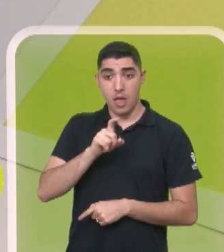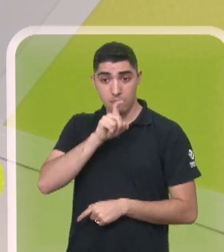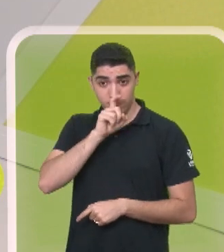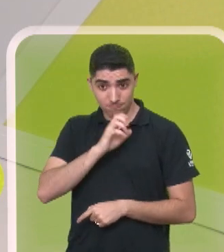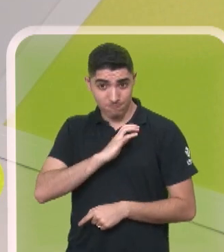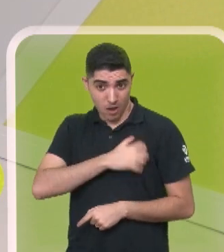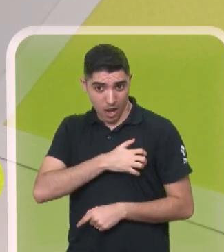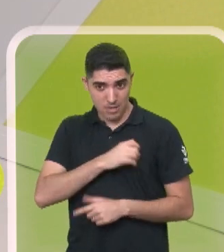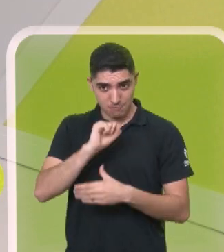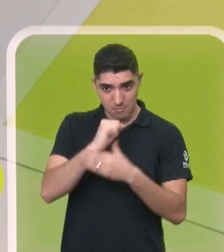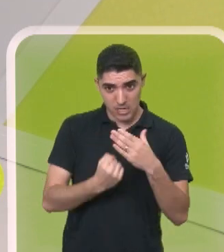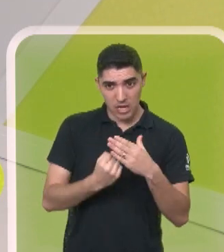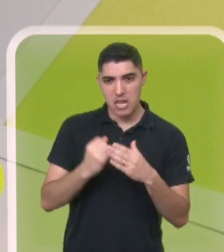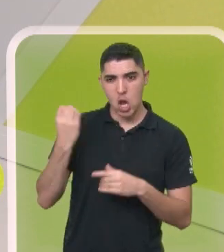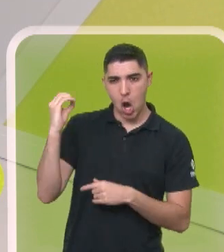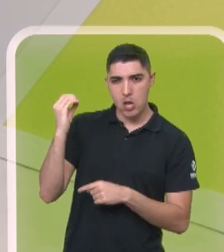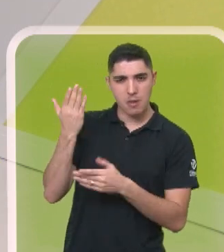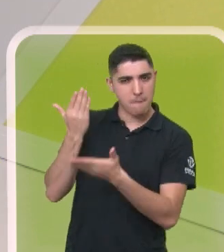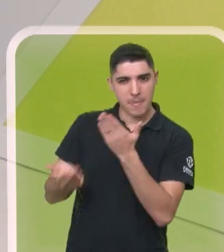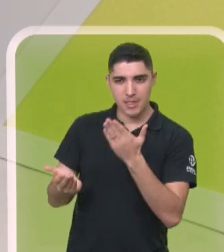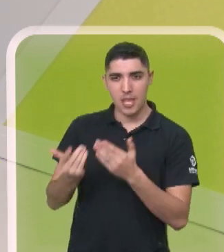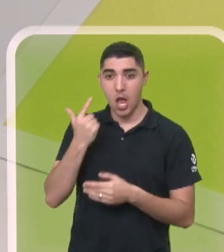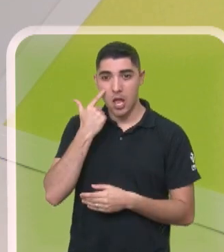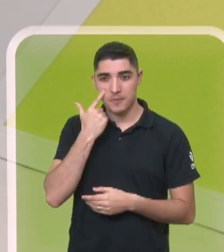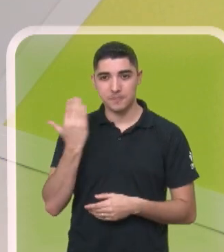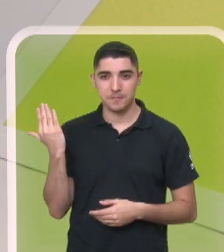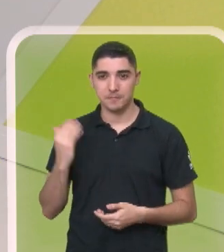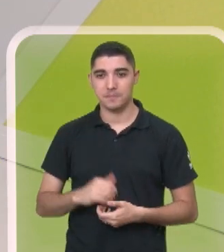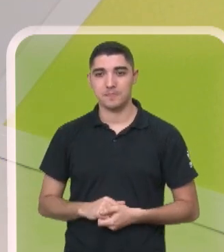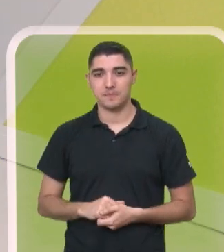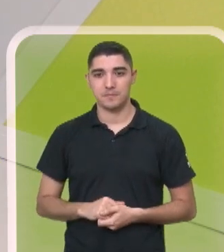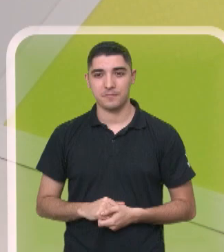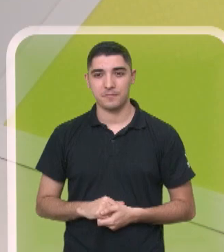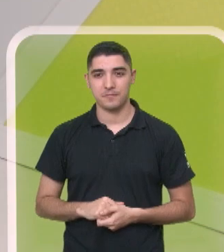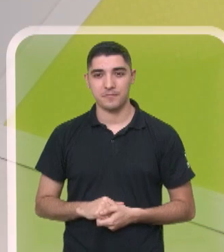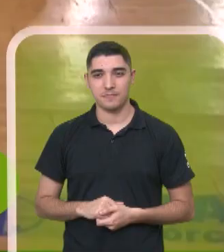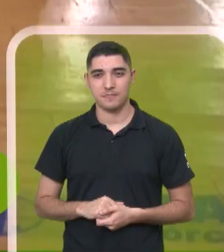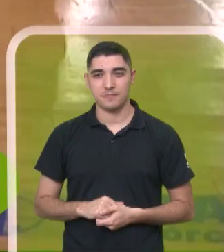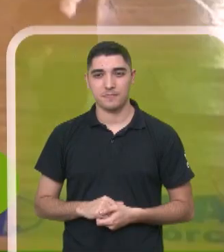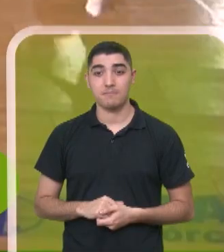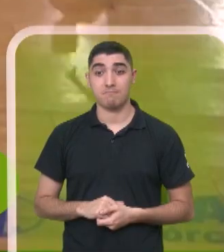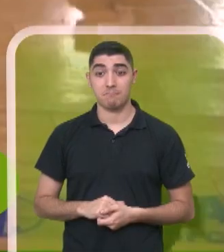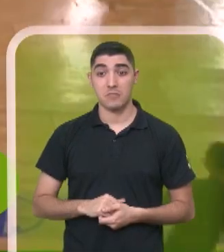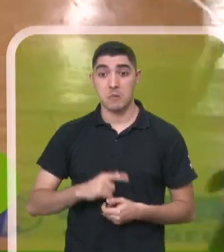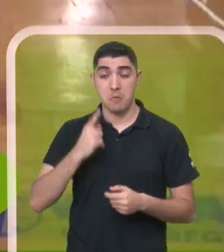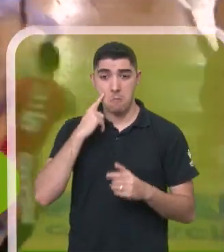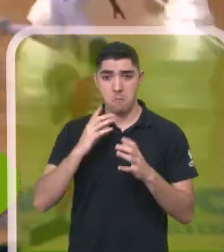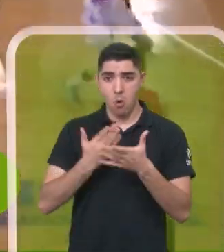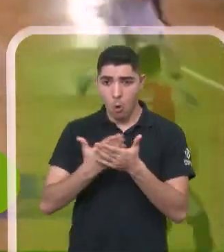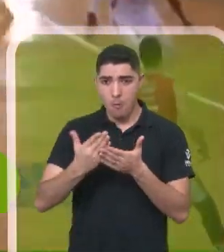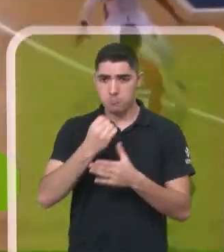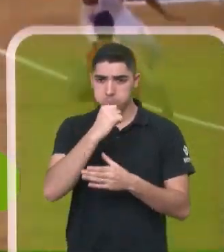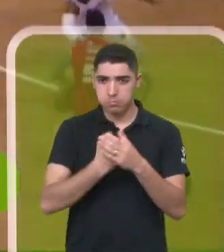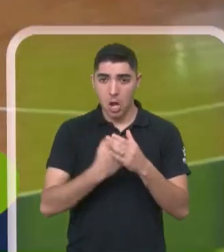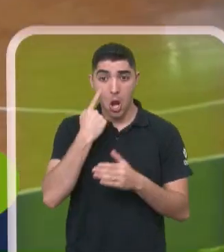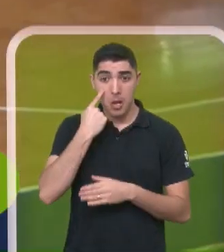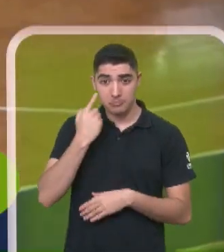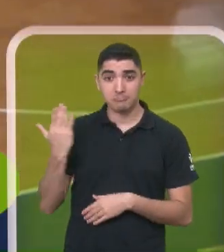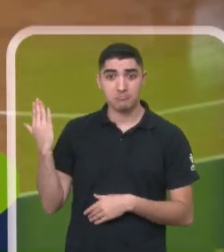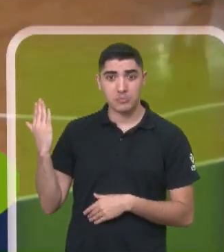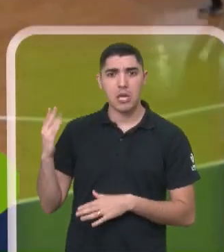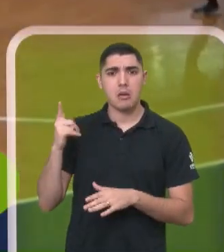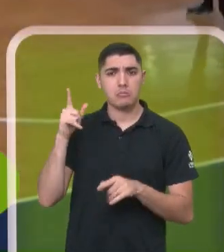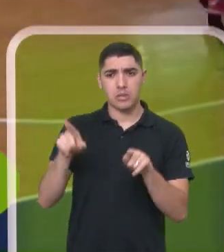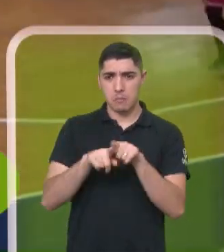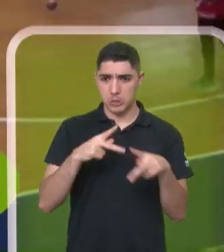ao time osasquense. Coloca, Matheus! A bola subiu no ginásio Lineu de Moura e a primeira posse ficou com os visitantes, que